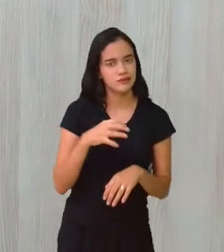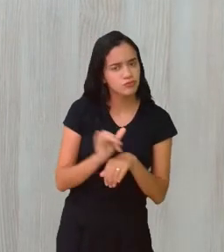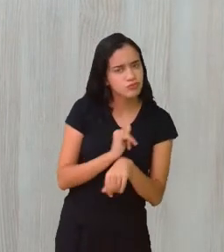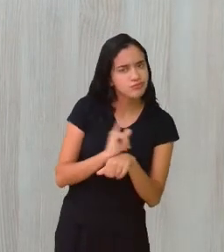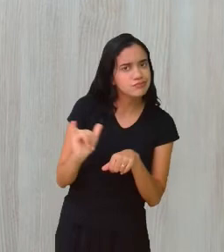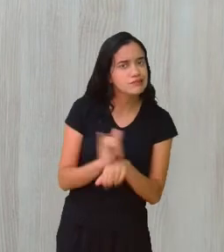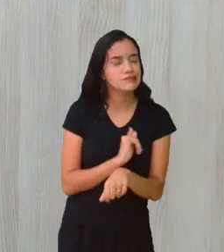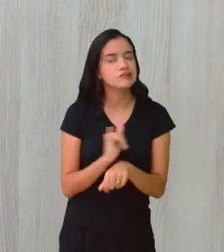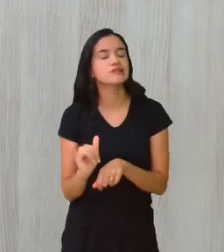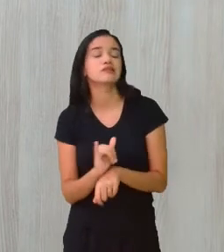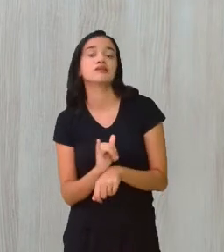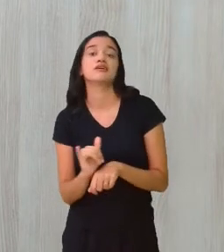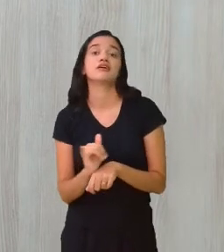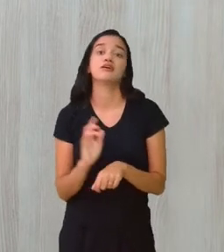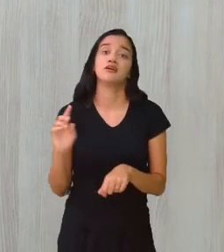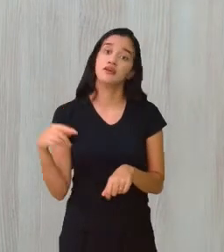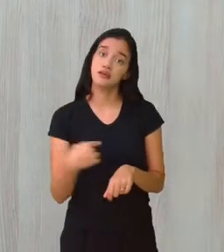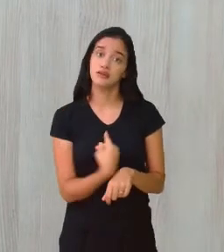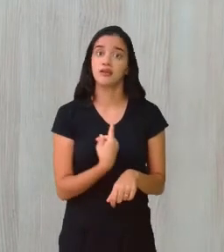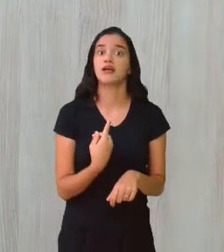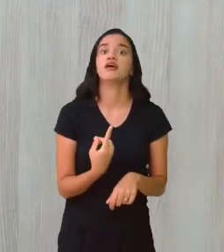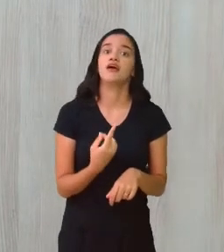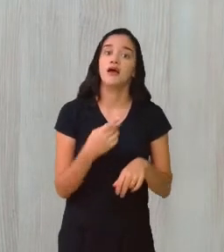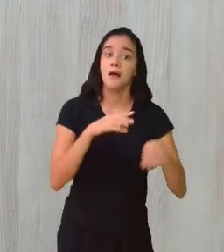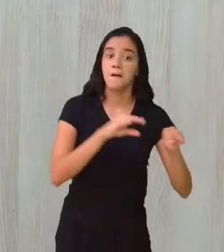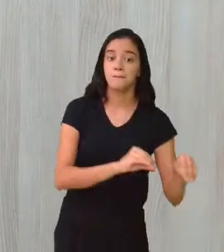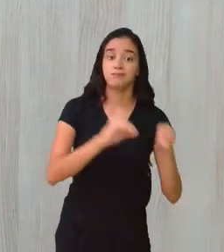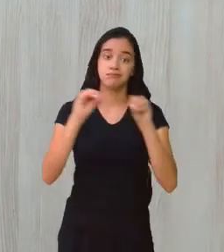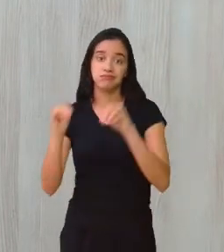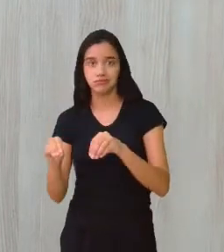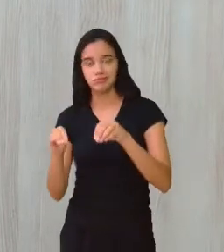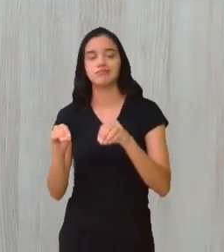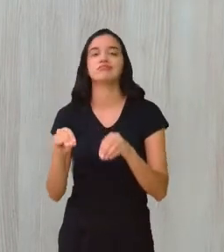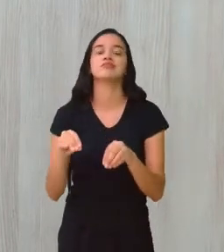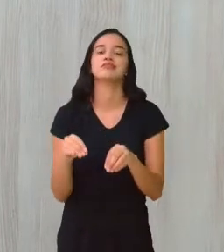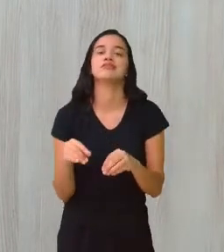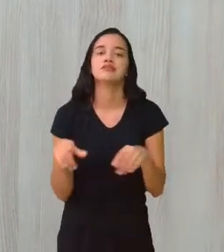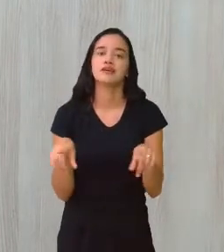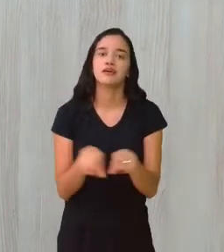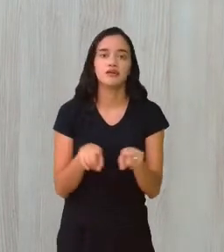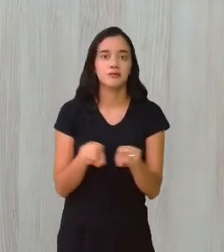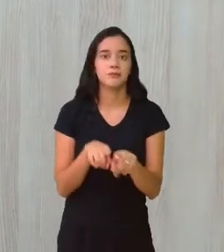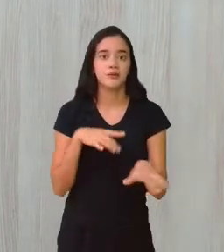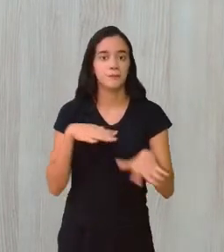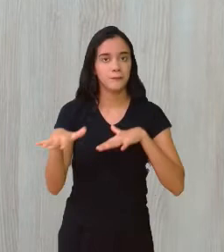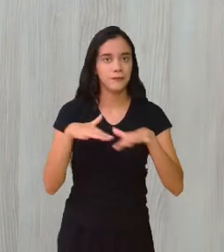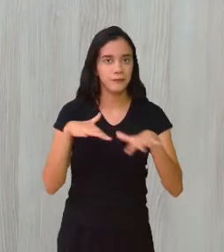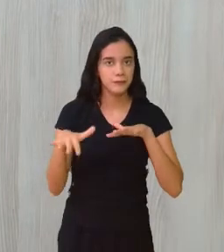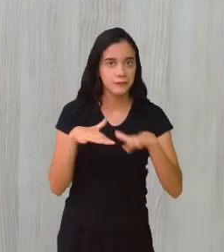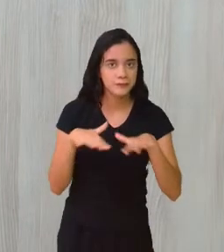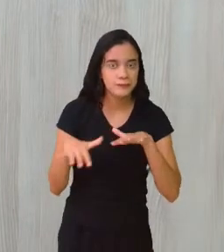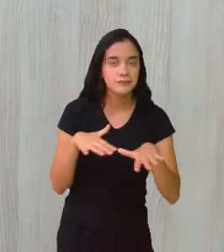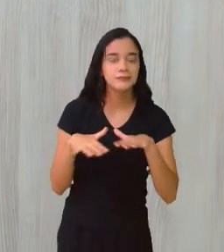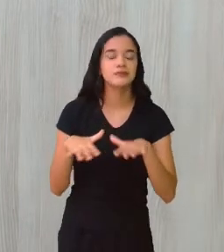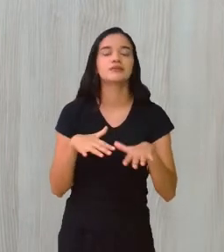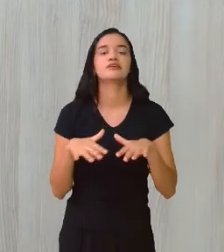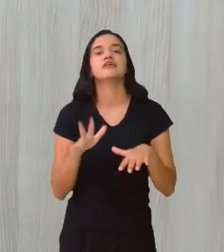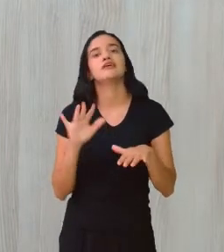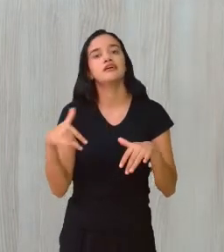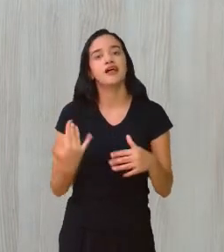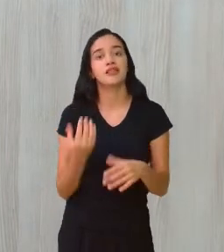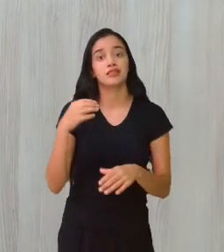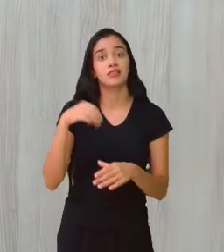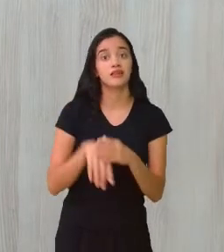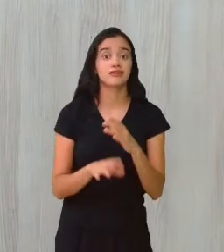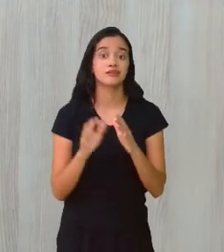transporte fluvial para que a gente possa se mobilizar, né, para que a gente possa se mover dentro, né, circular dentro da